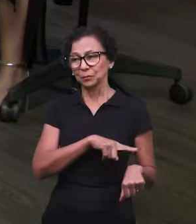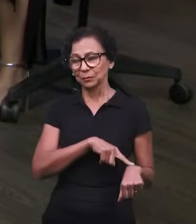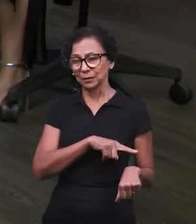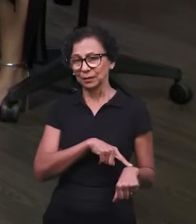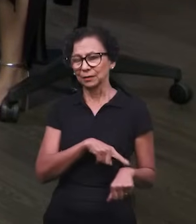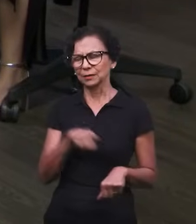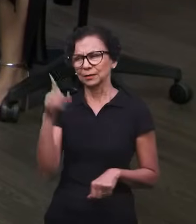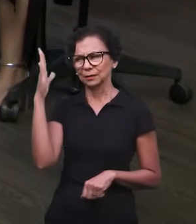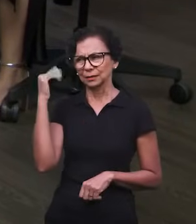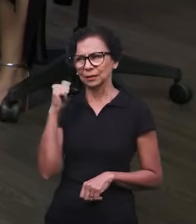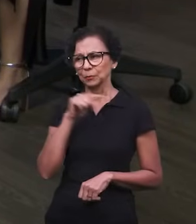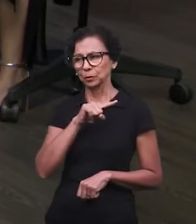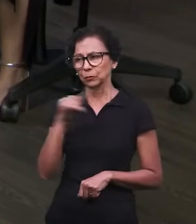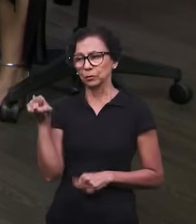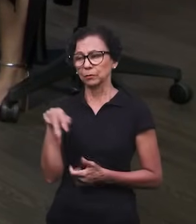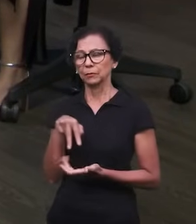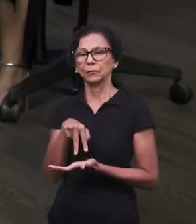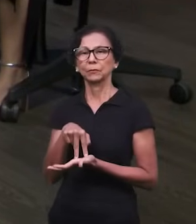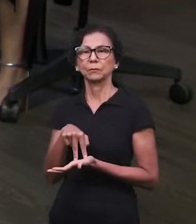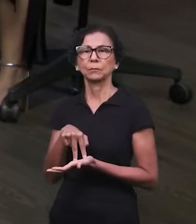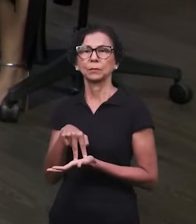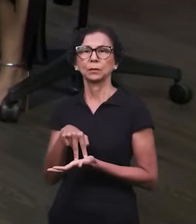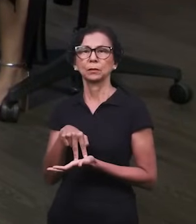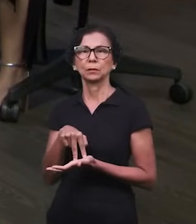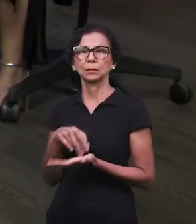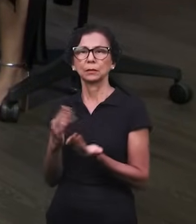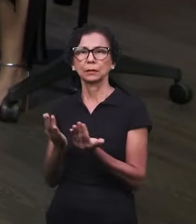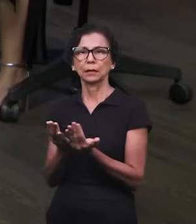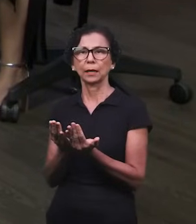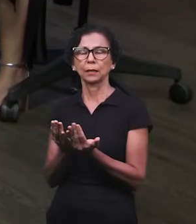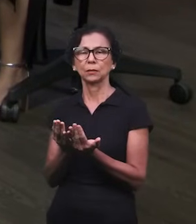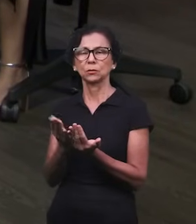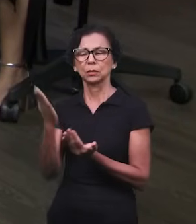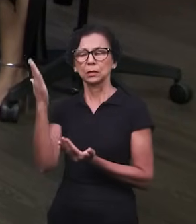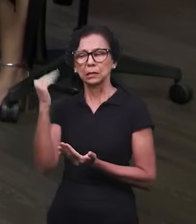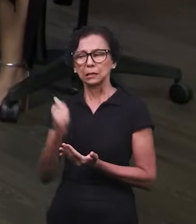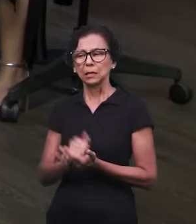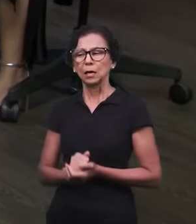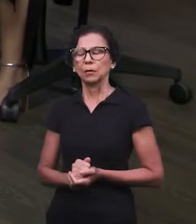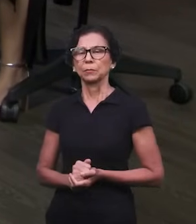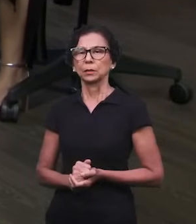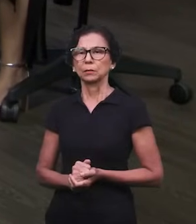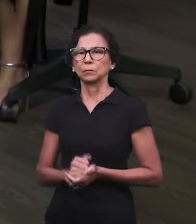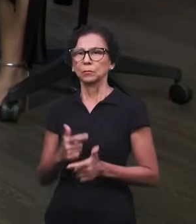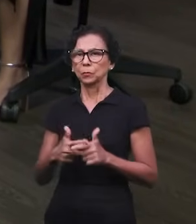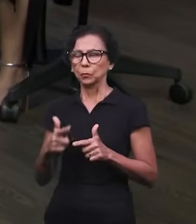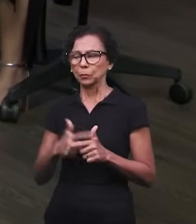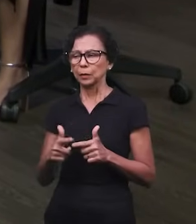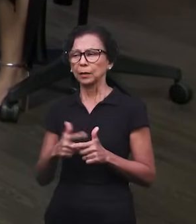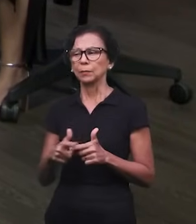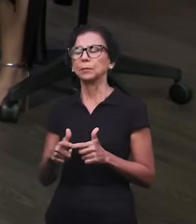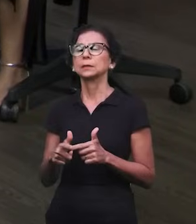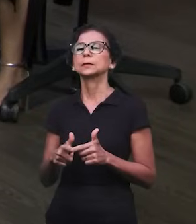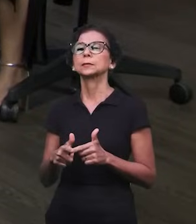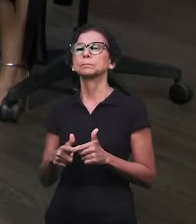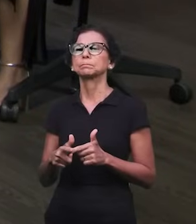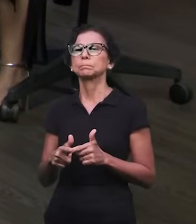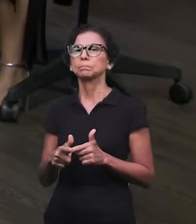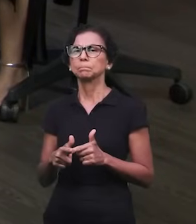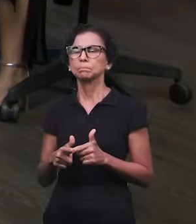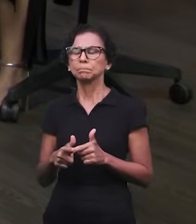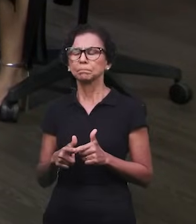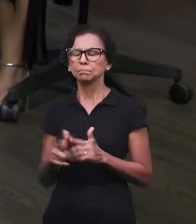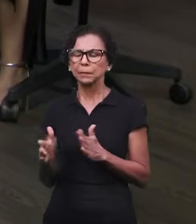Porque eles sabem que vocês têm uma firmeza para enfrentamento das situações da vida. Então, nós